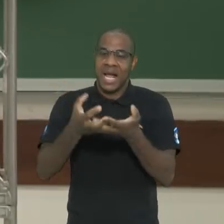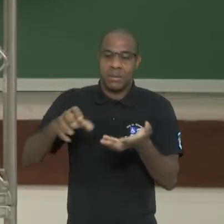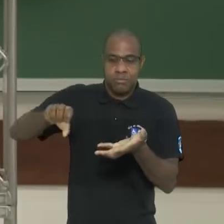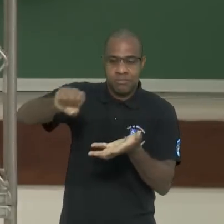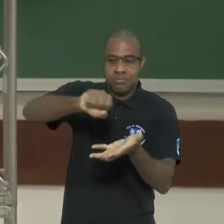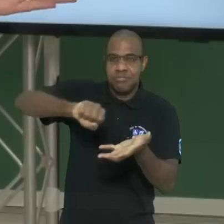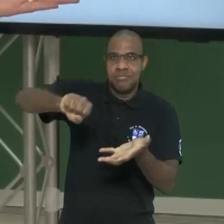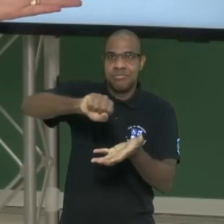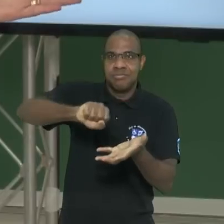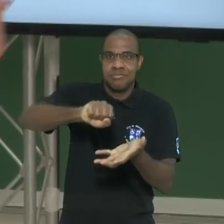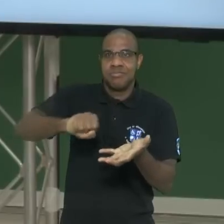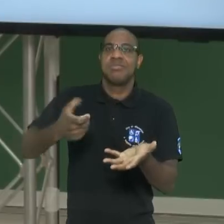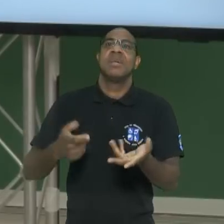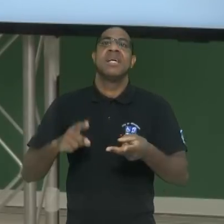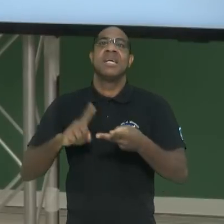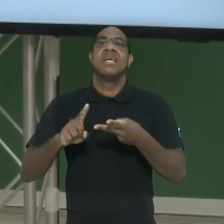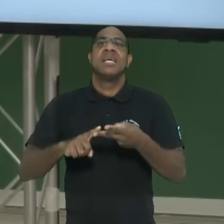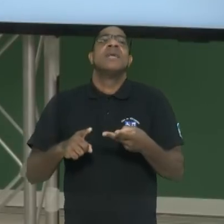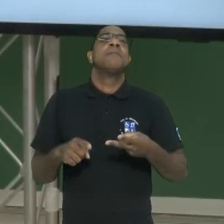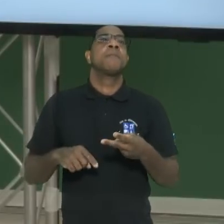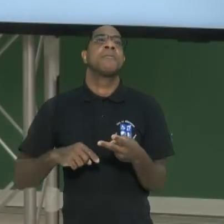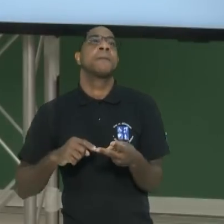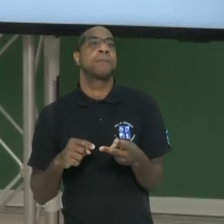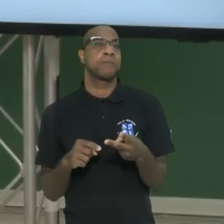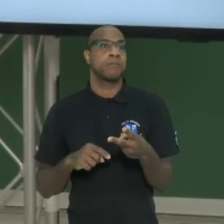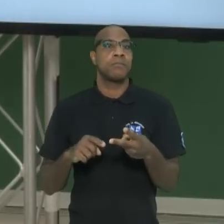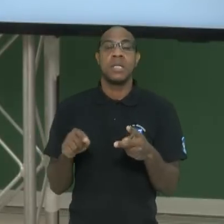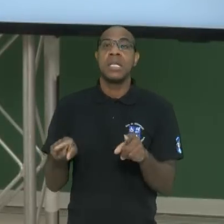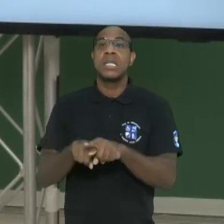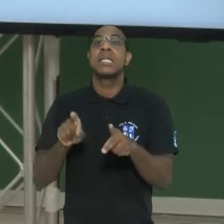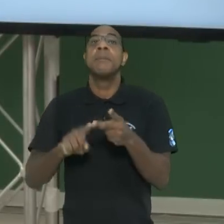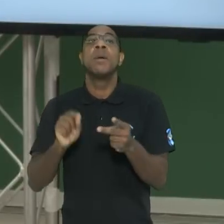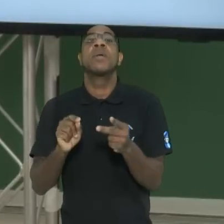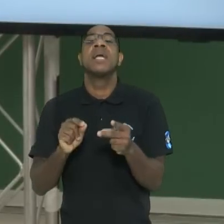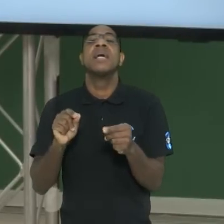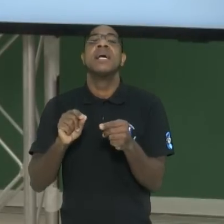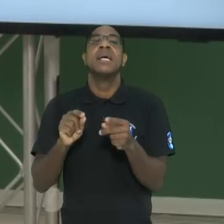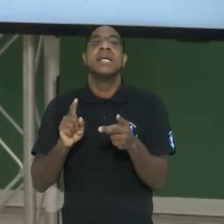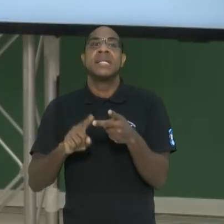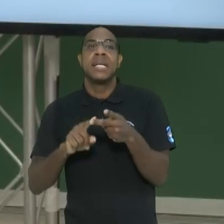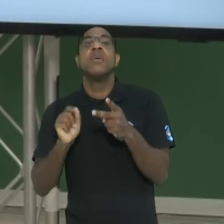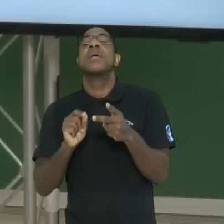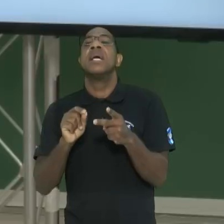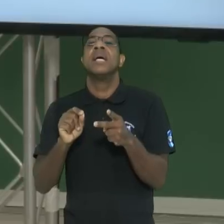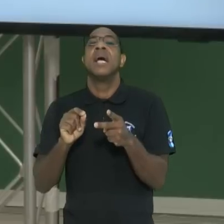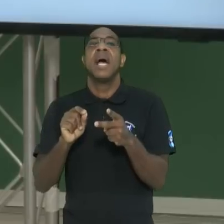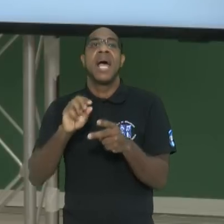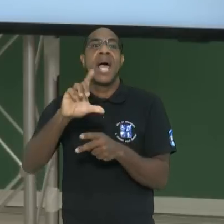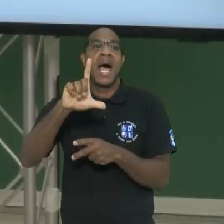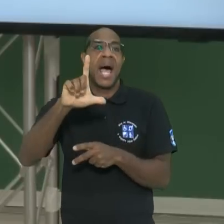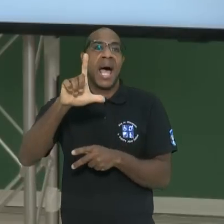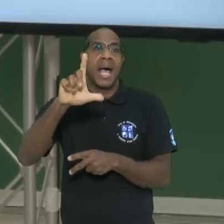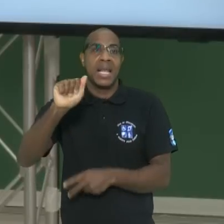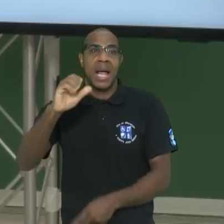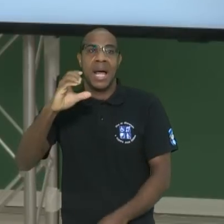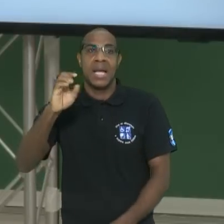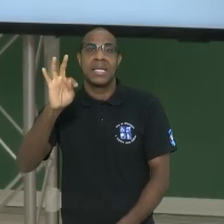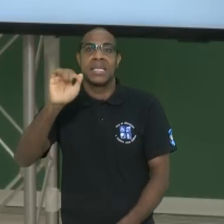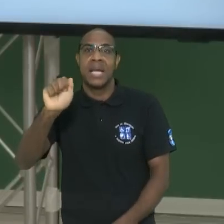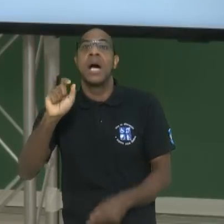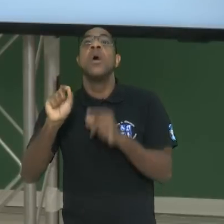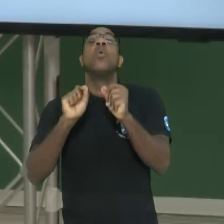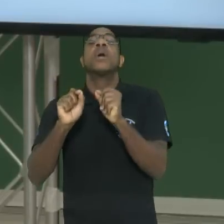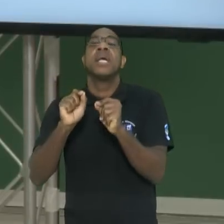E as que fabricam queijos e iogurtes. Sim, o queijo e o iogurte tão gostoso que a gente come diariamente nos